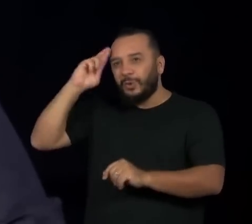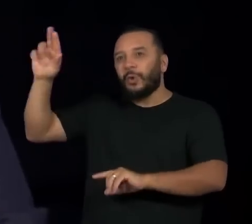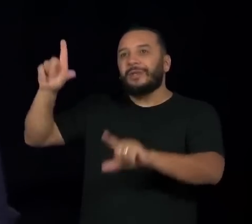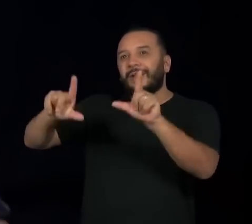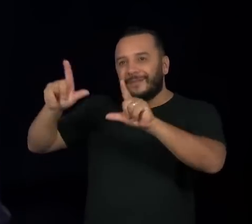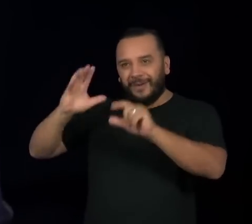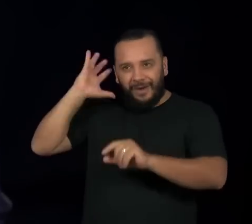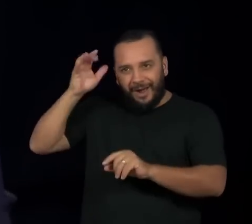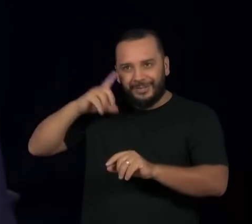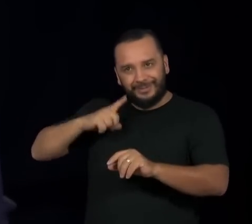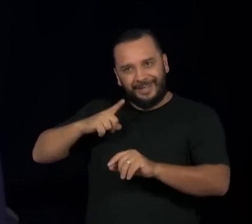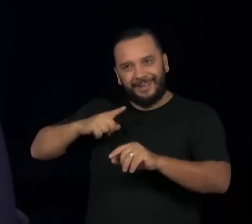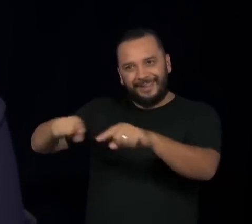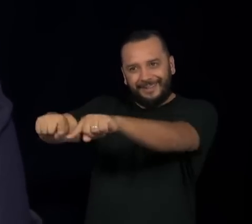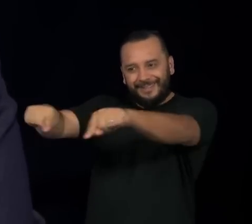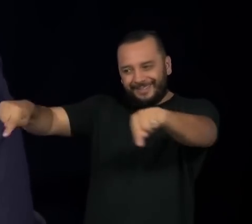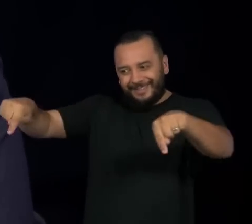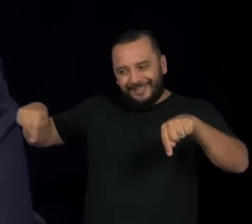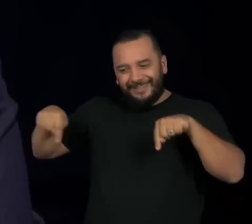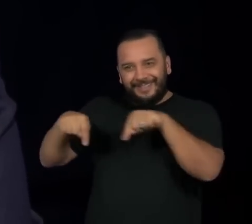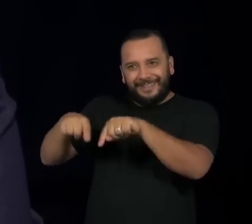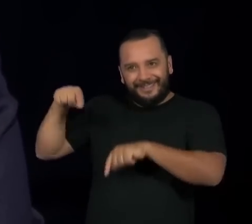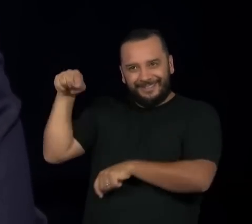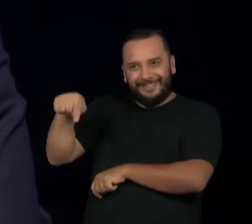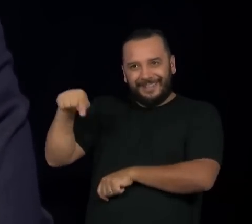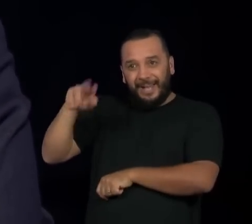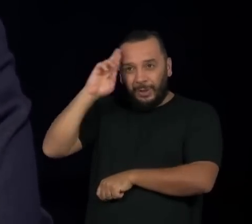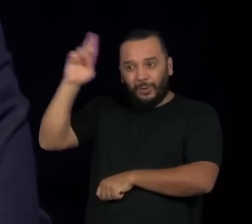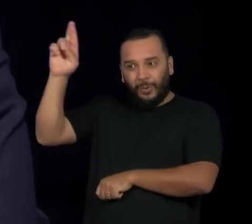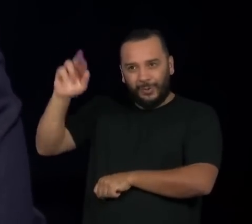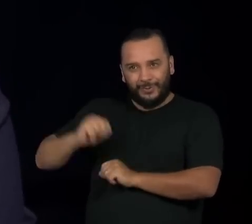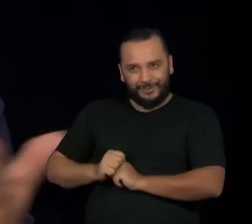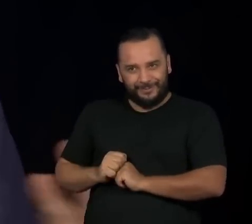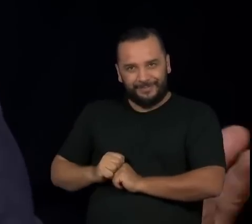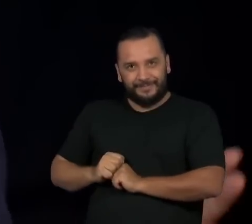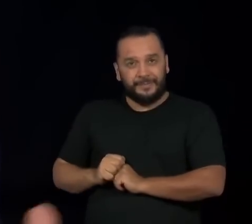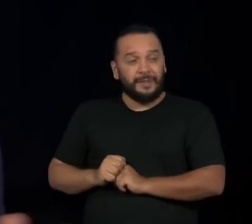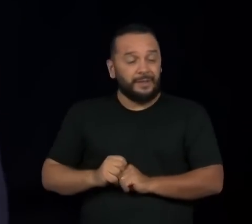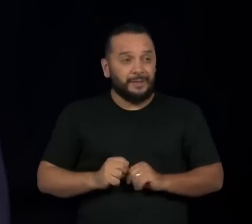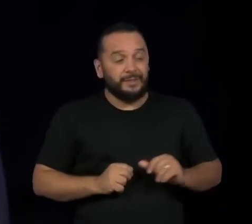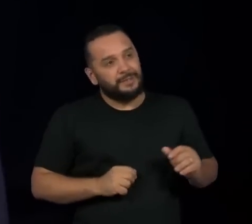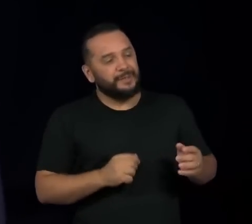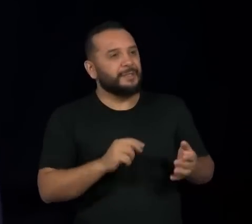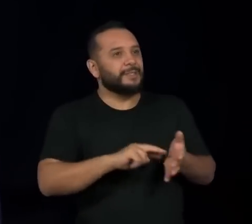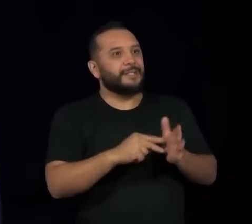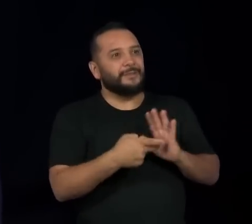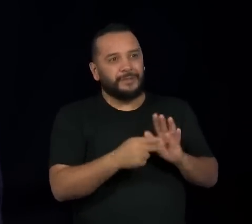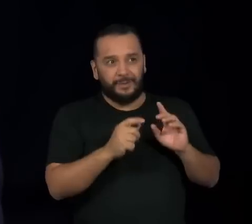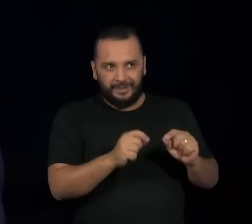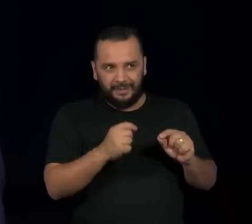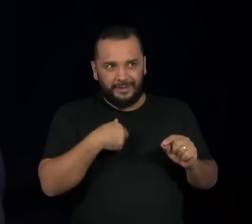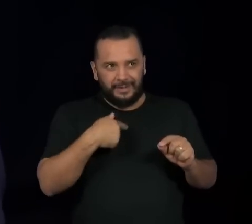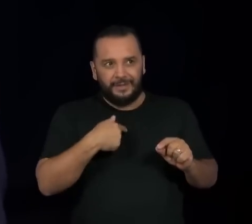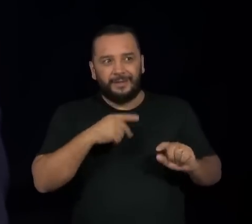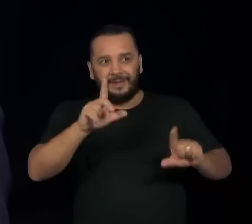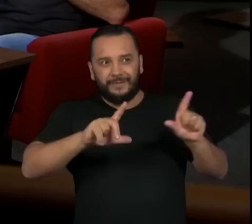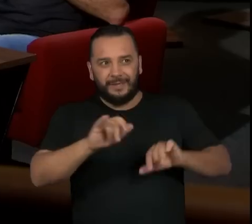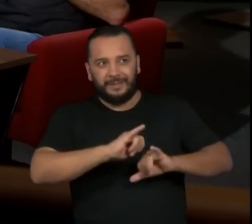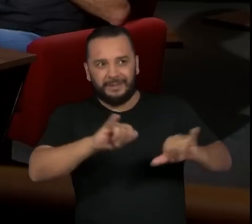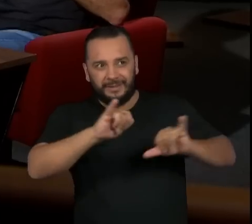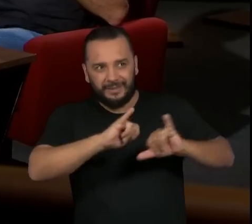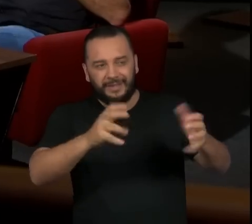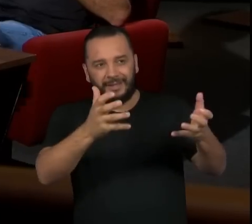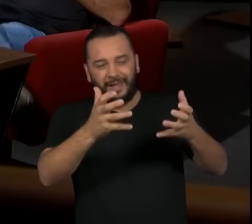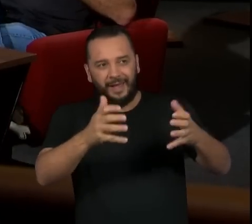uma propaganda, é isso que você está dizendo, que quer que as pessoas vejam o MST como